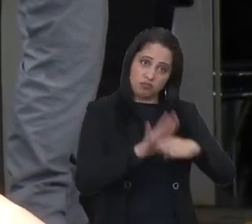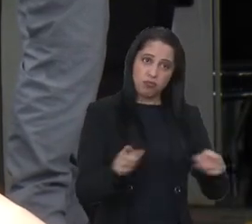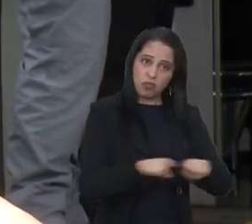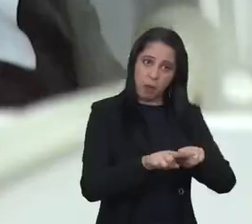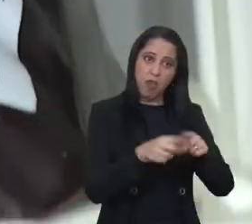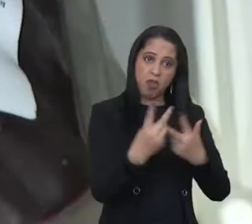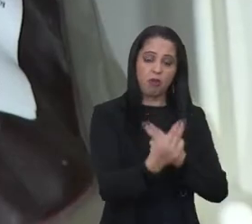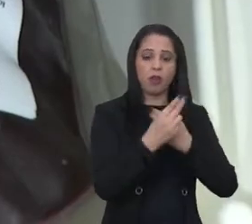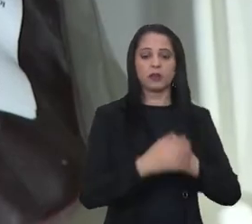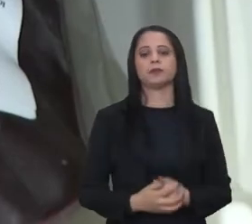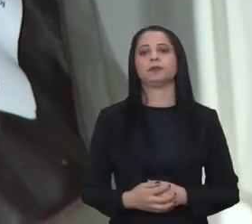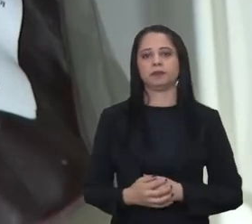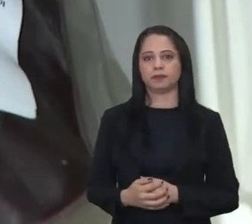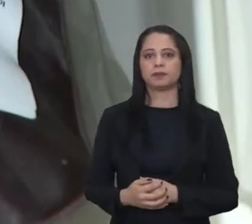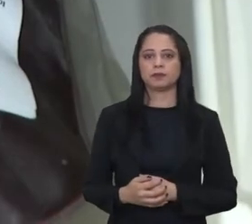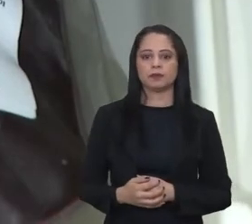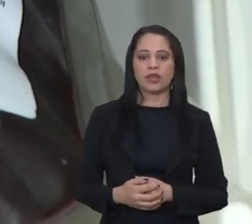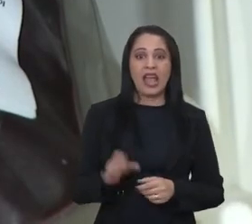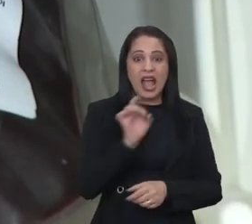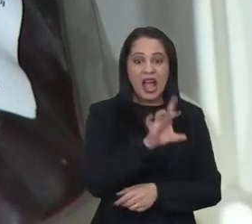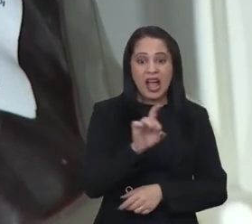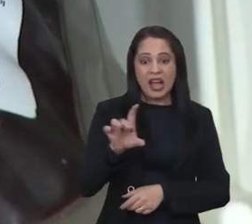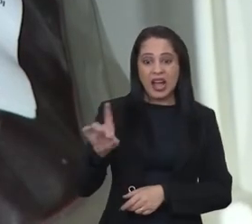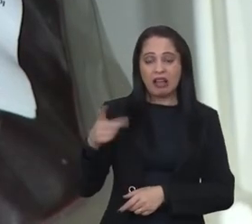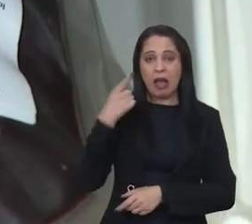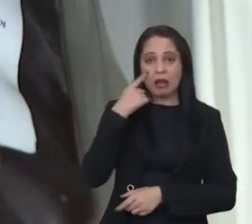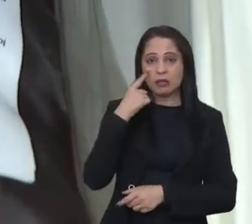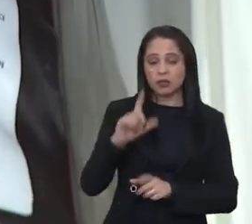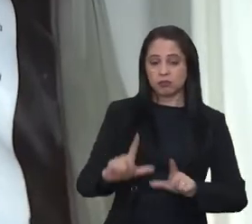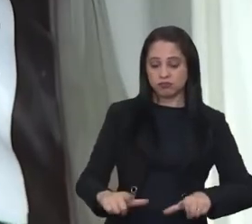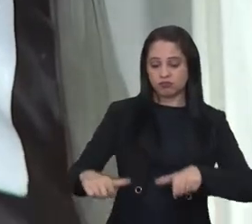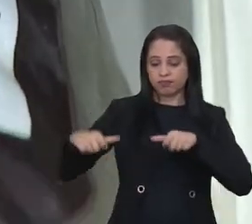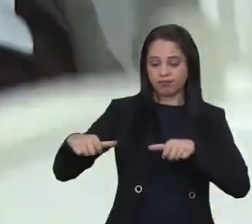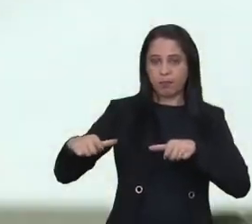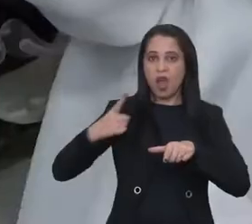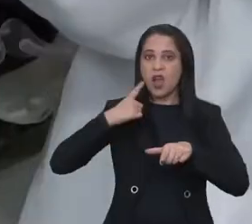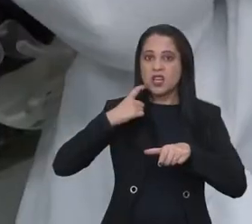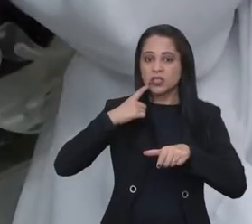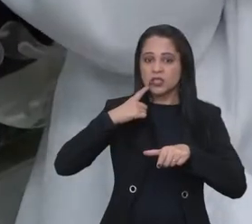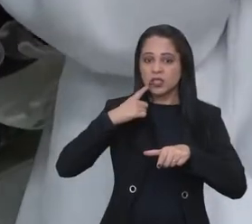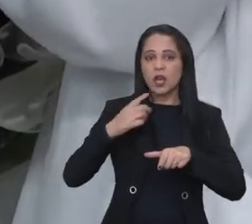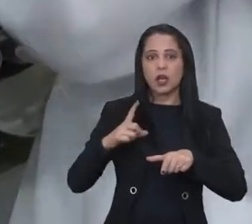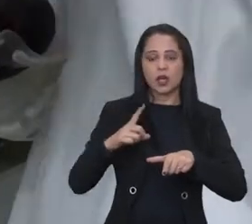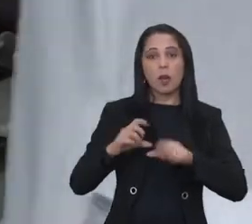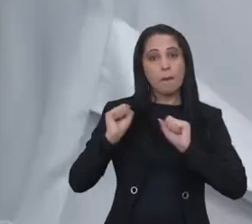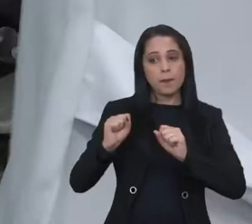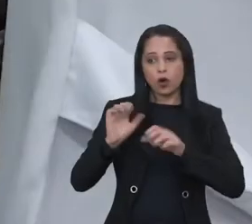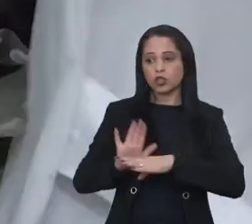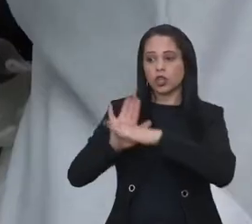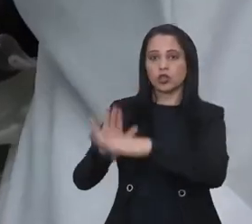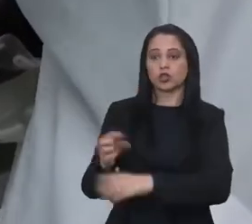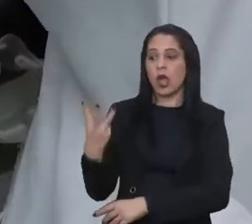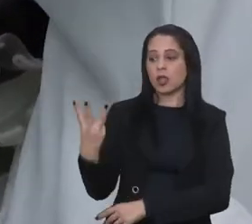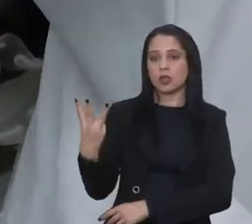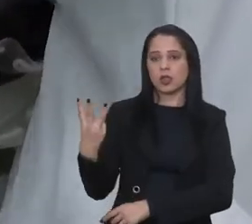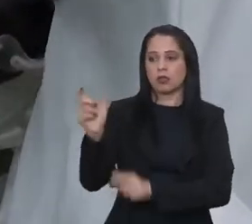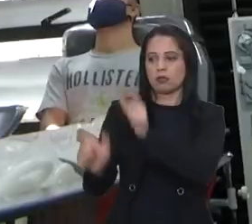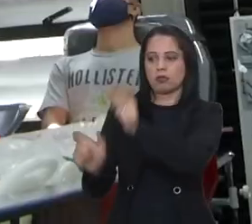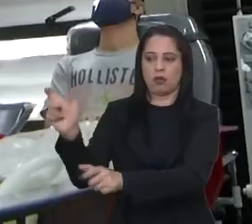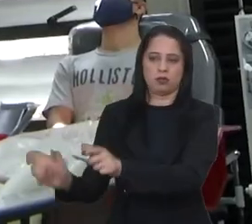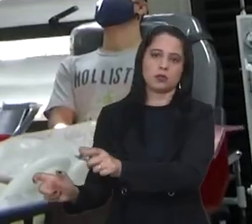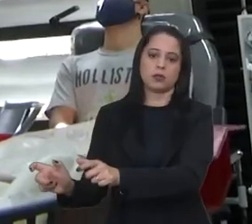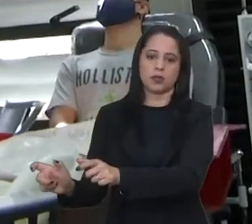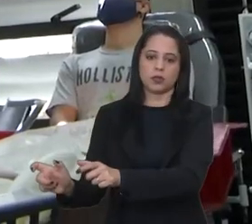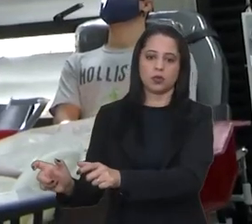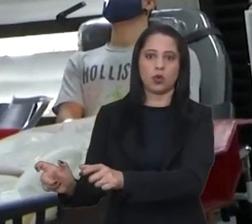doado naquela época cada bolsa coletada tem até 450 ml de sangue o suficiente para atender até três pessoas